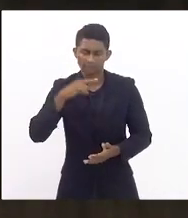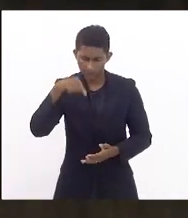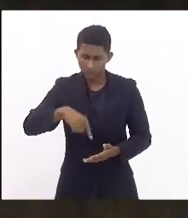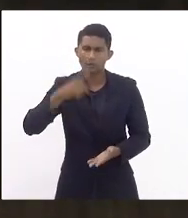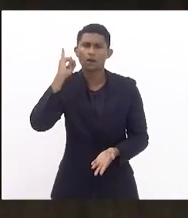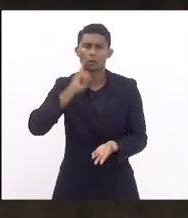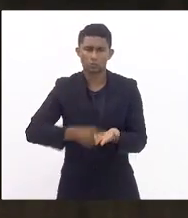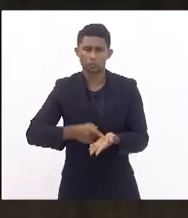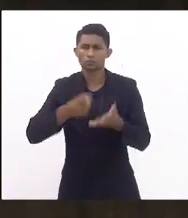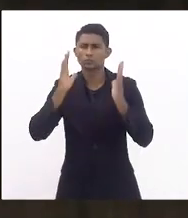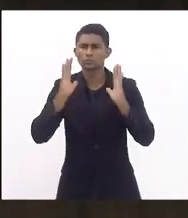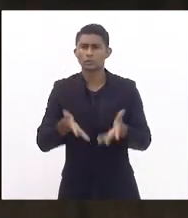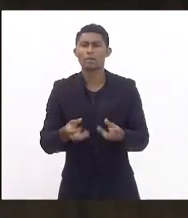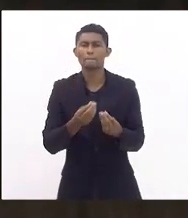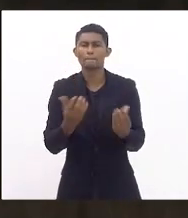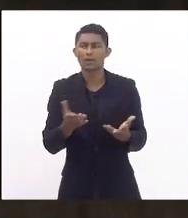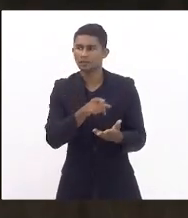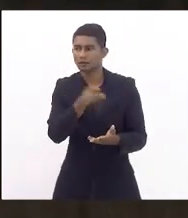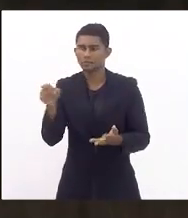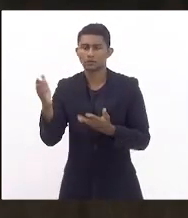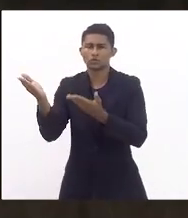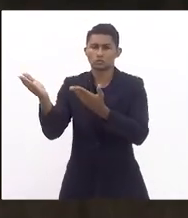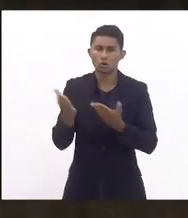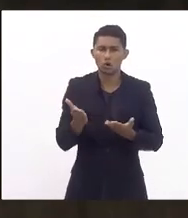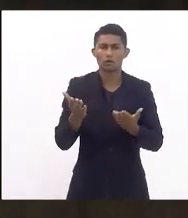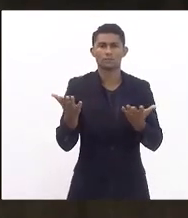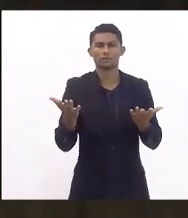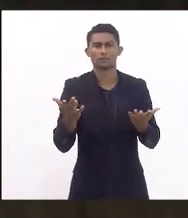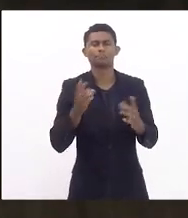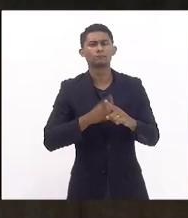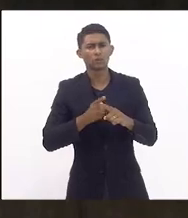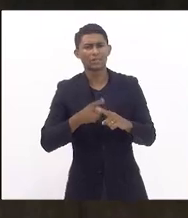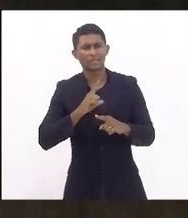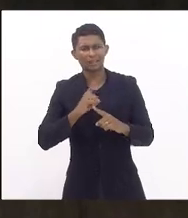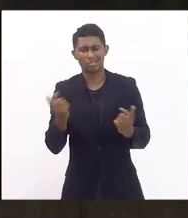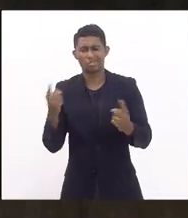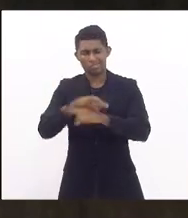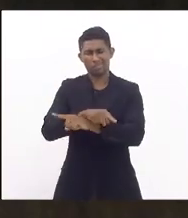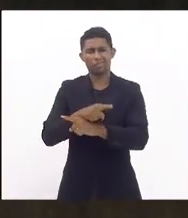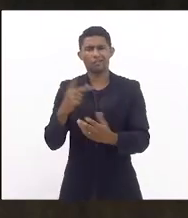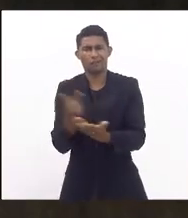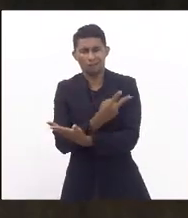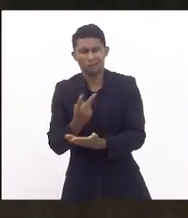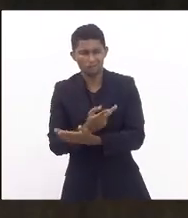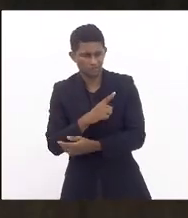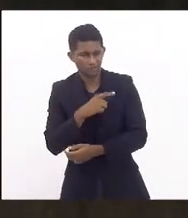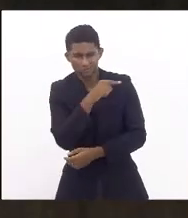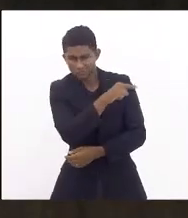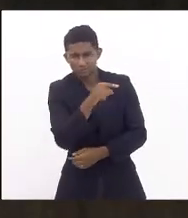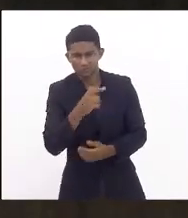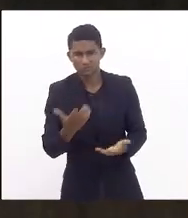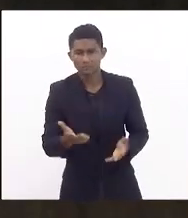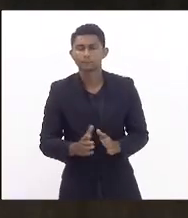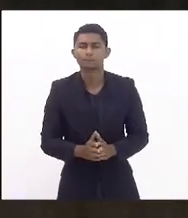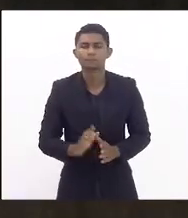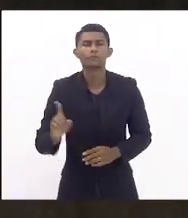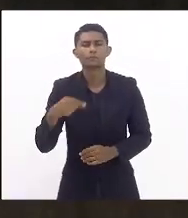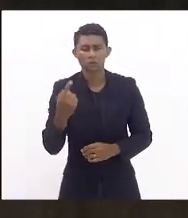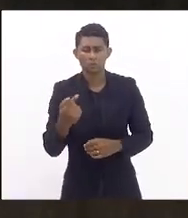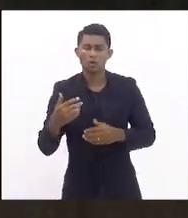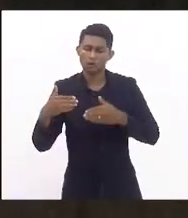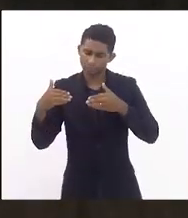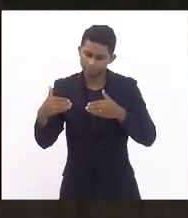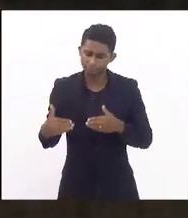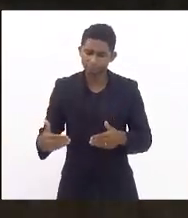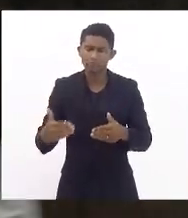fossem convocados, porque teve um equívoco nesse processo todo. Nós avançamos